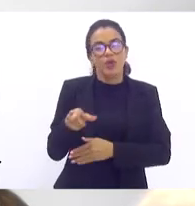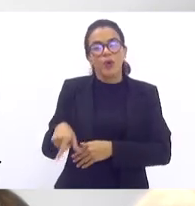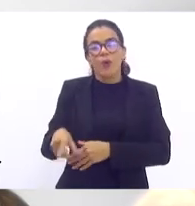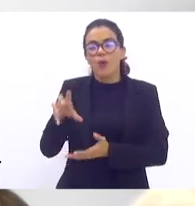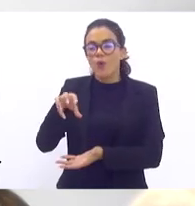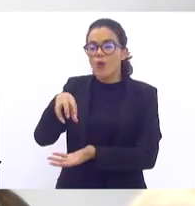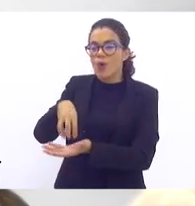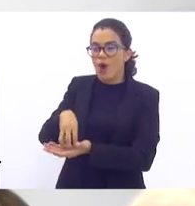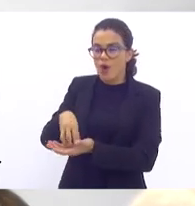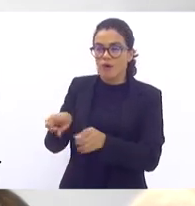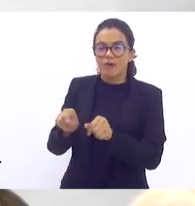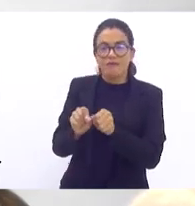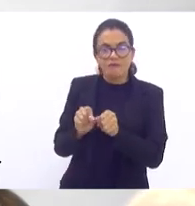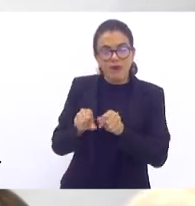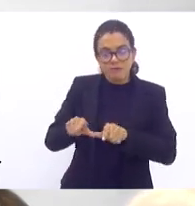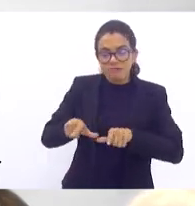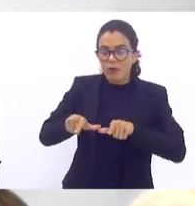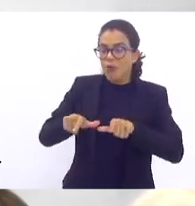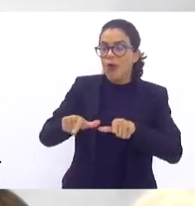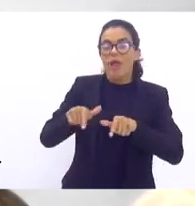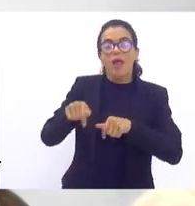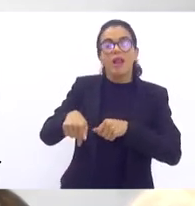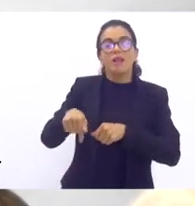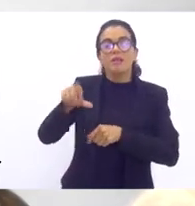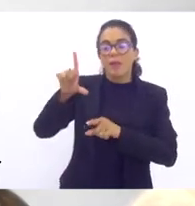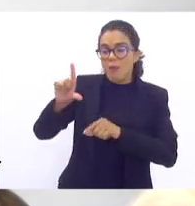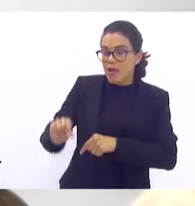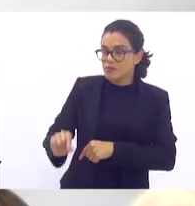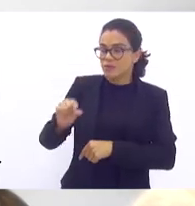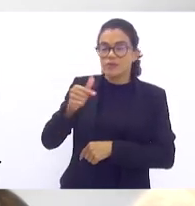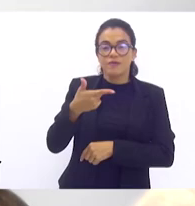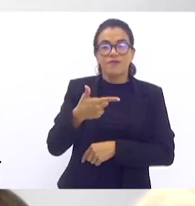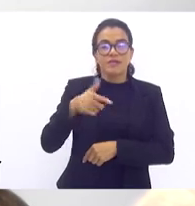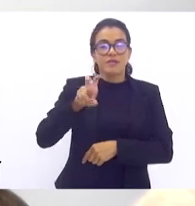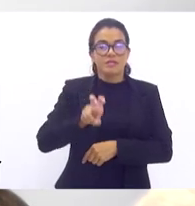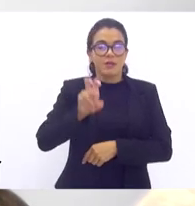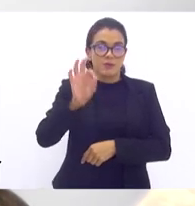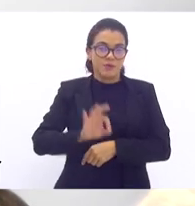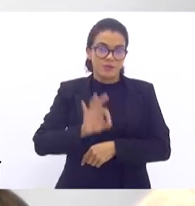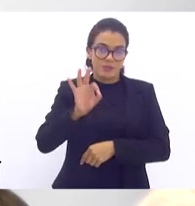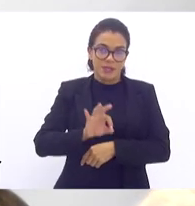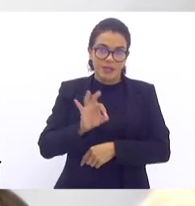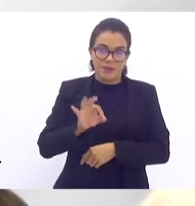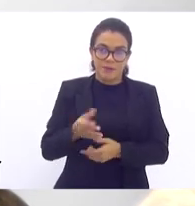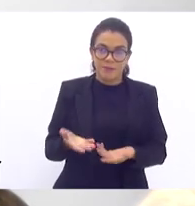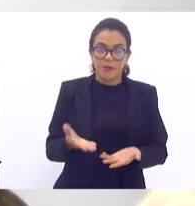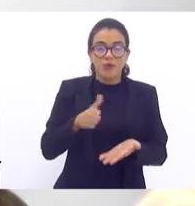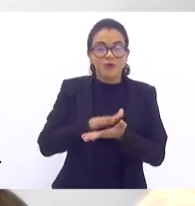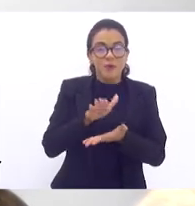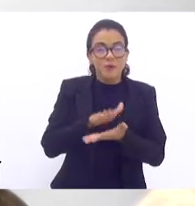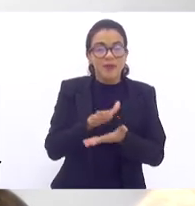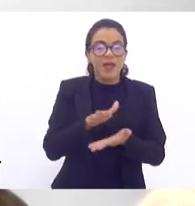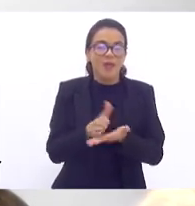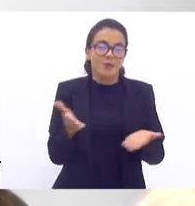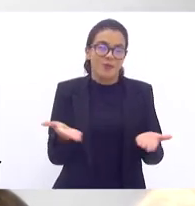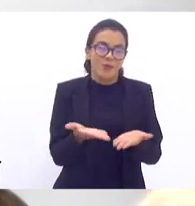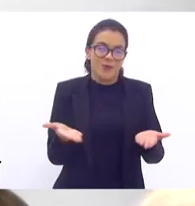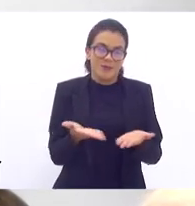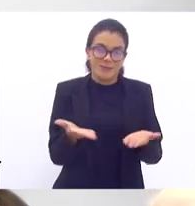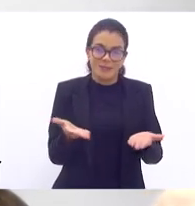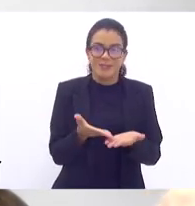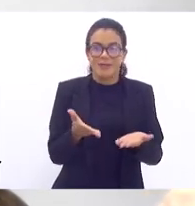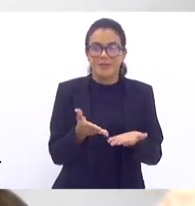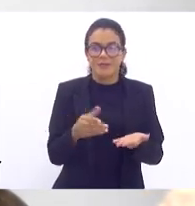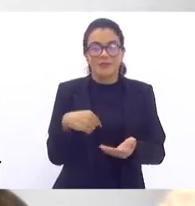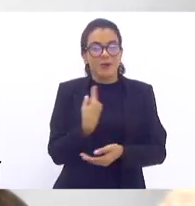controle interestadual ele sofre uma redução de por cento a gente perdeu esse efetivo hoje foi publicar no diário oficial de hoje então a gente fica